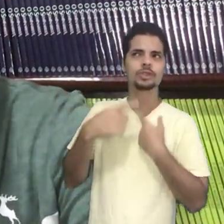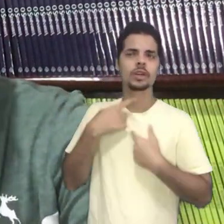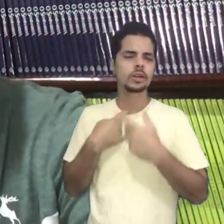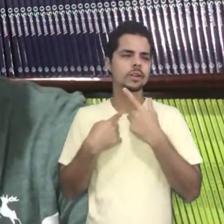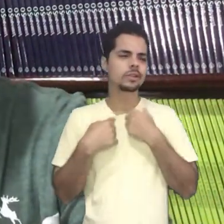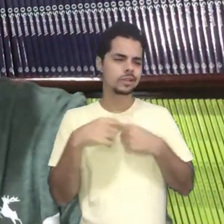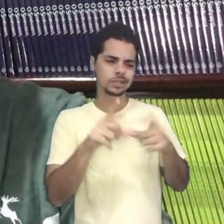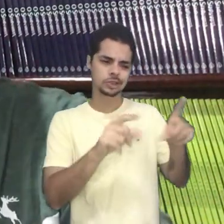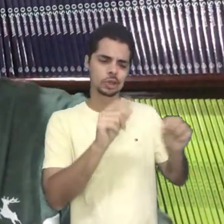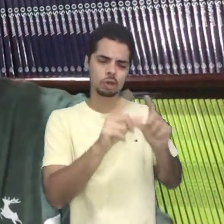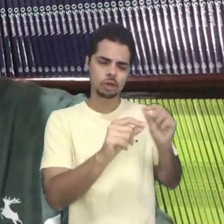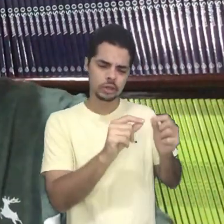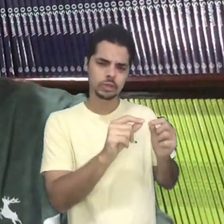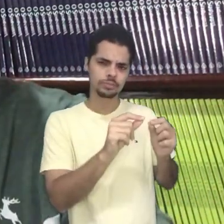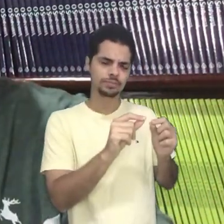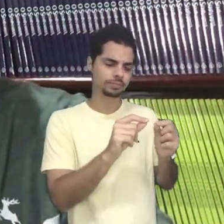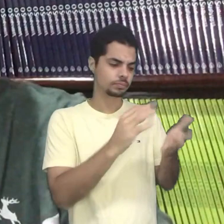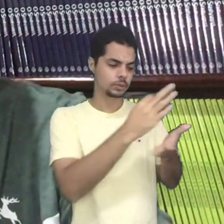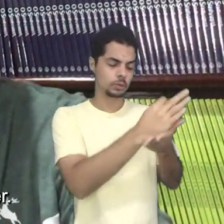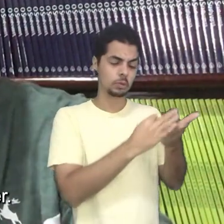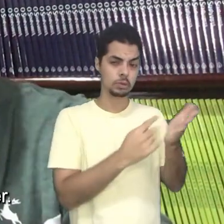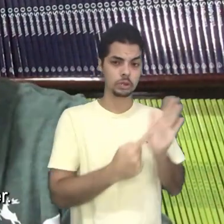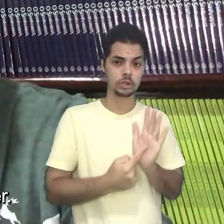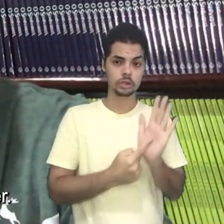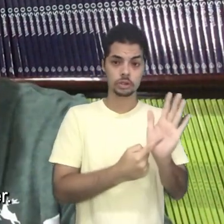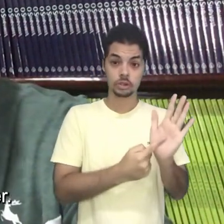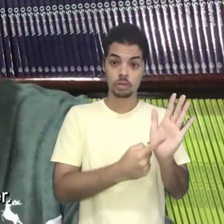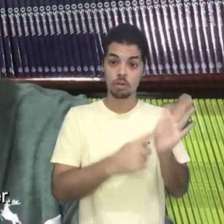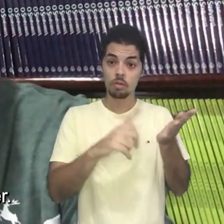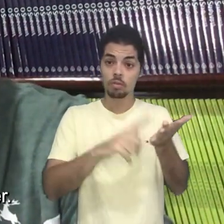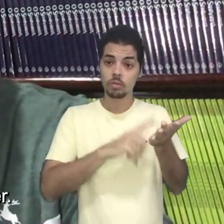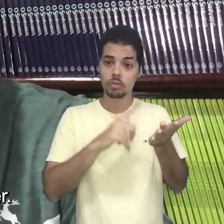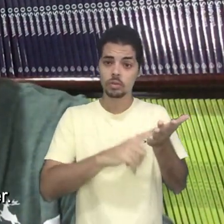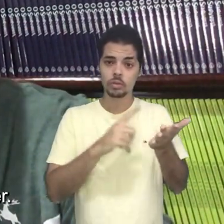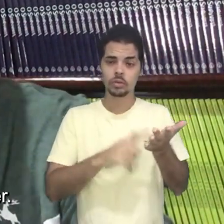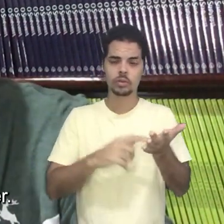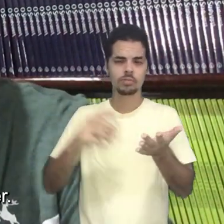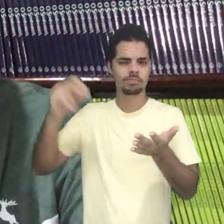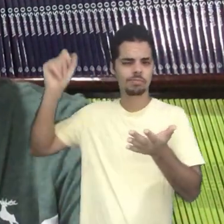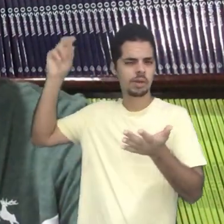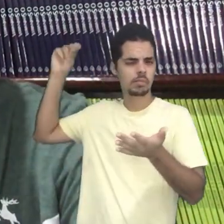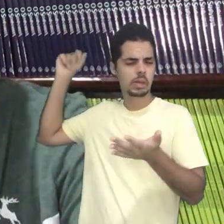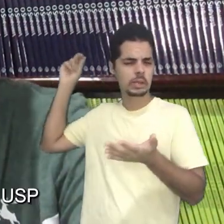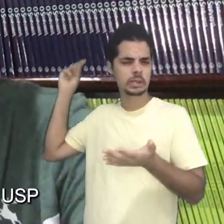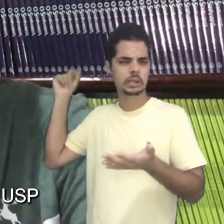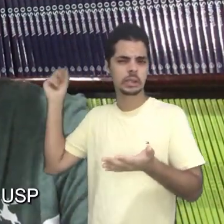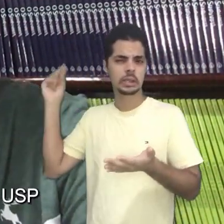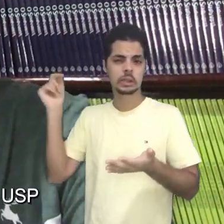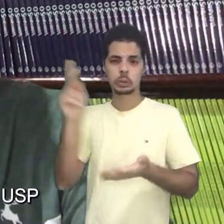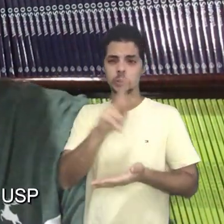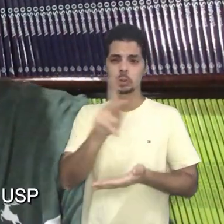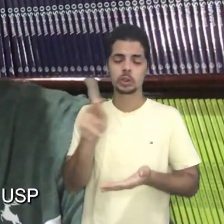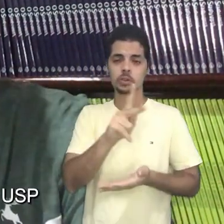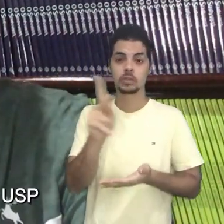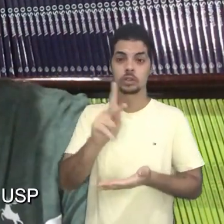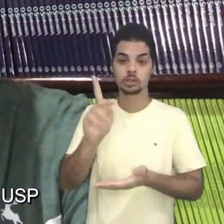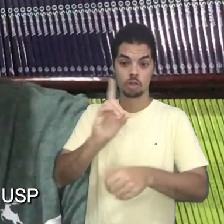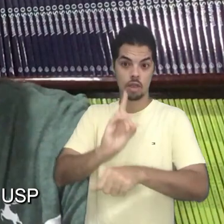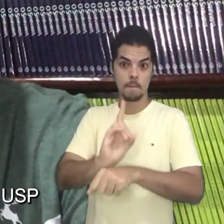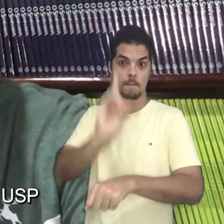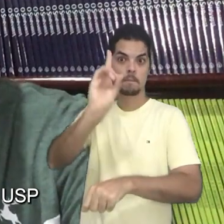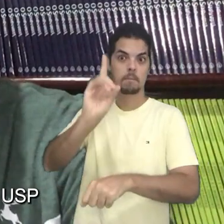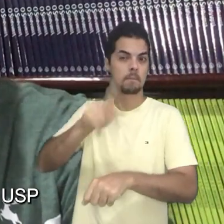texto chamado Como um Vulcão. Ele foi escrito por Murilo Dias Winter. Ele é pós-doutorando